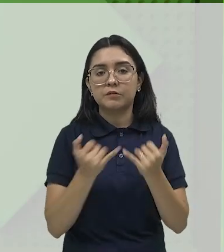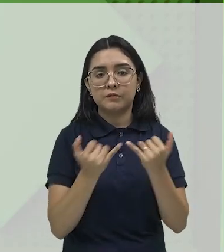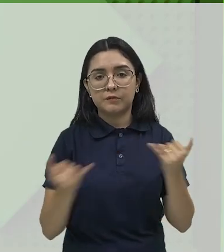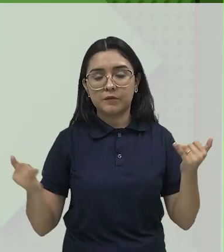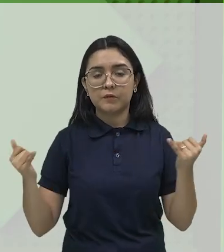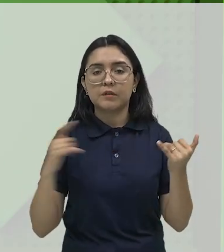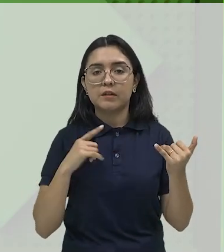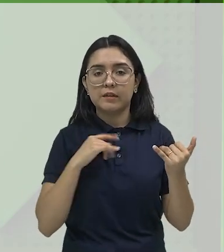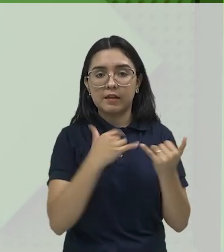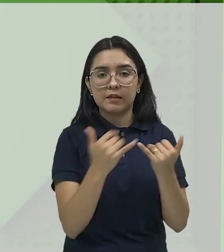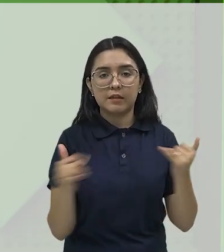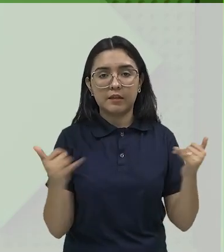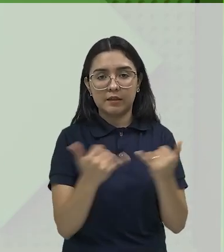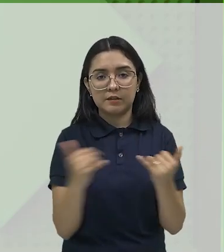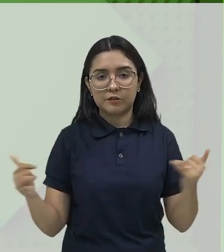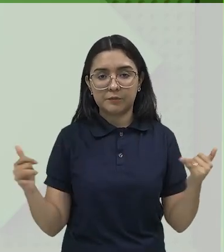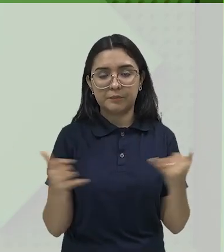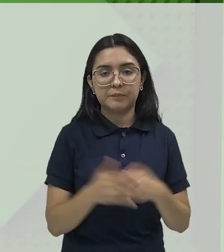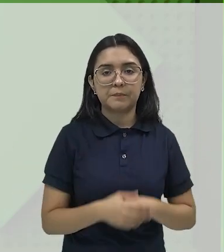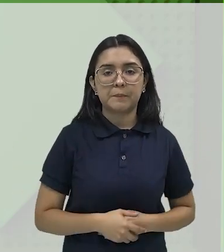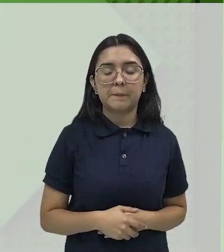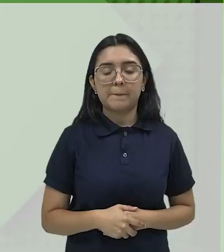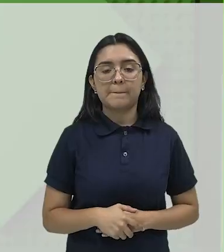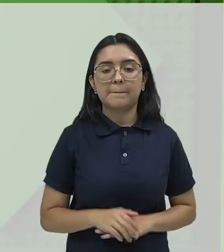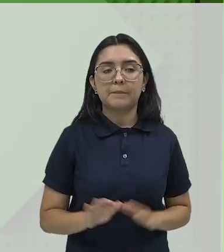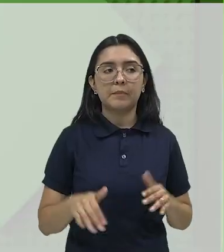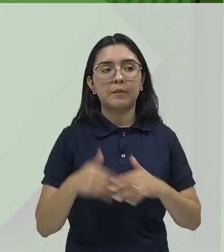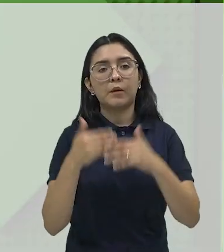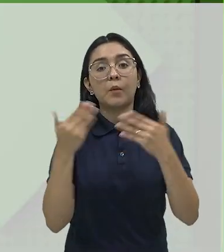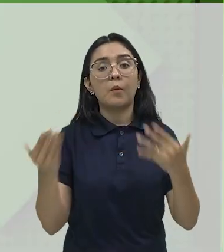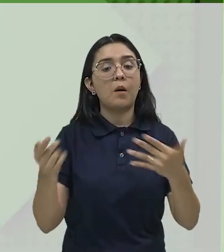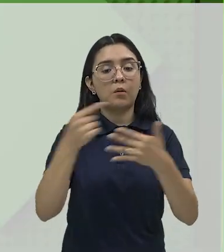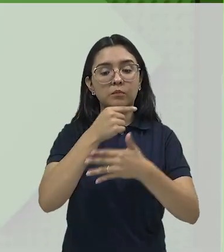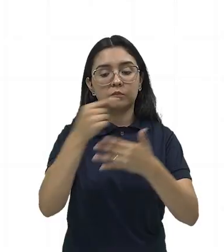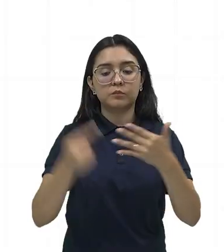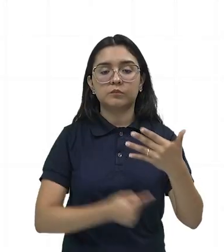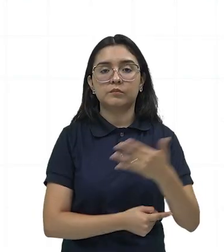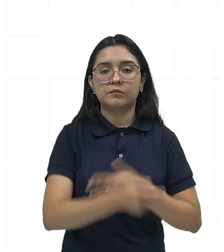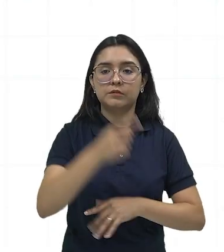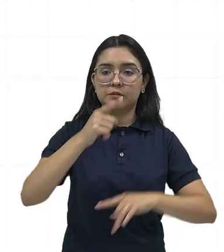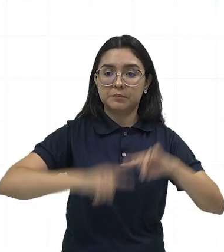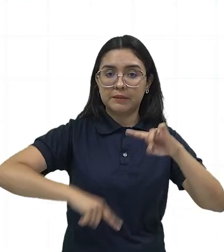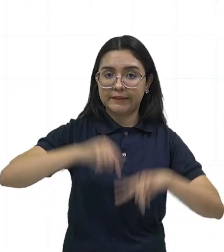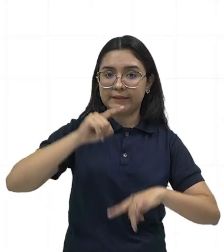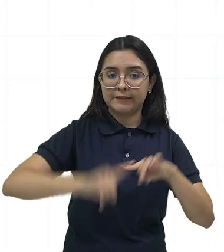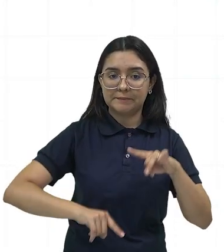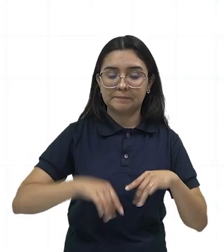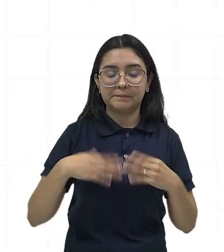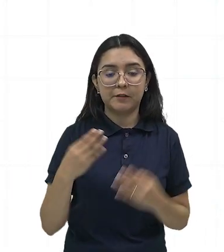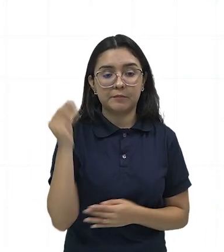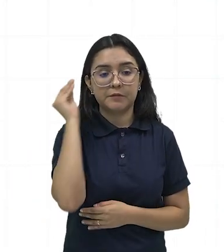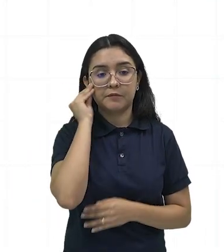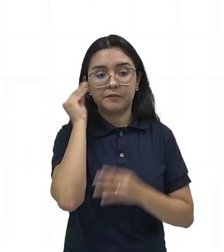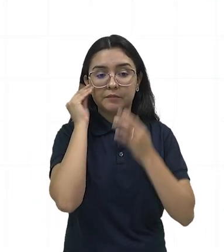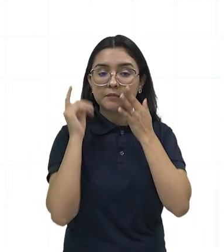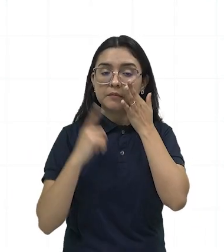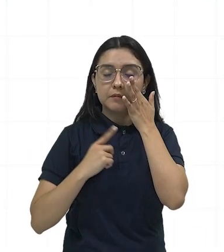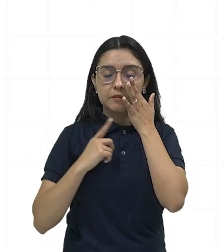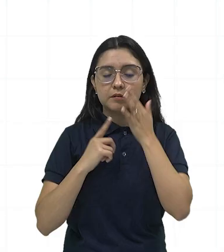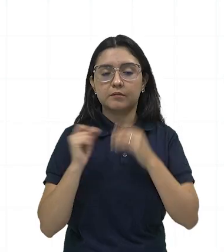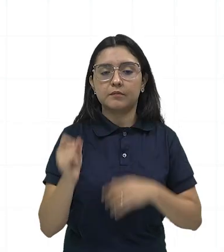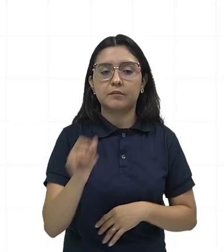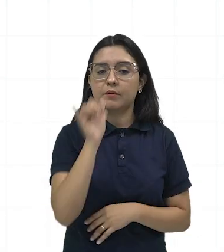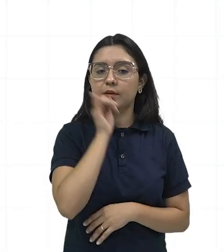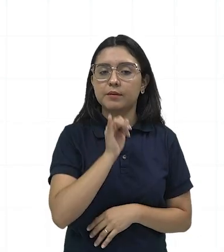estão conduzindo ali a eletricidade. E quais são esses materiais? Então, como já vimos, né? Nós temos aí